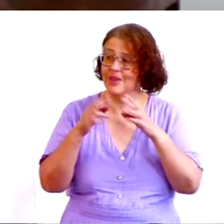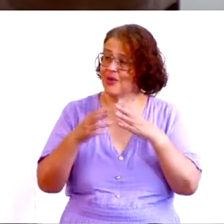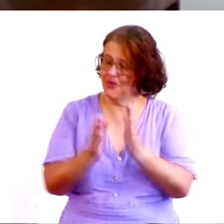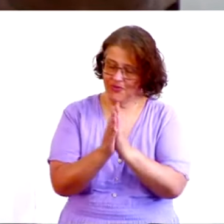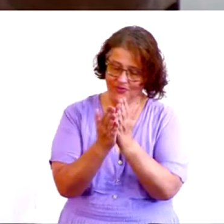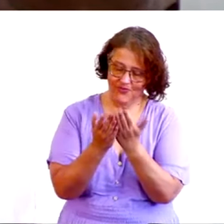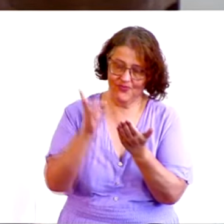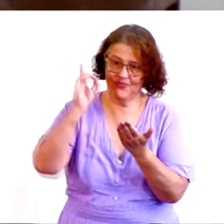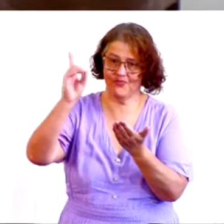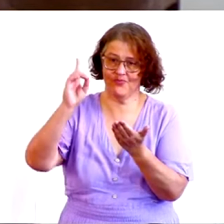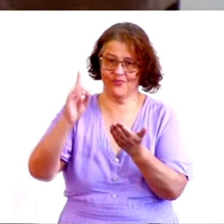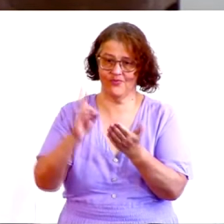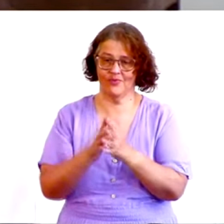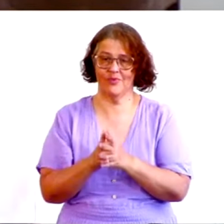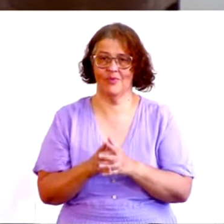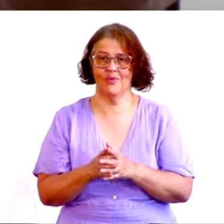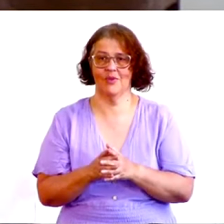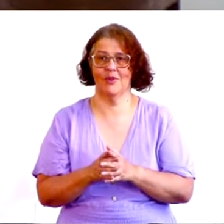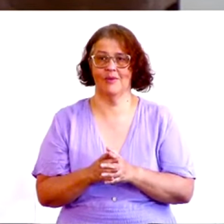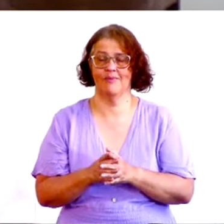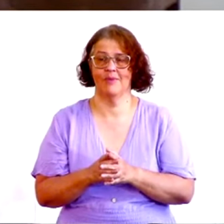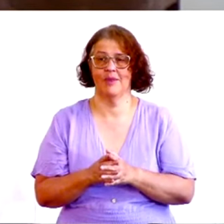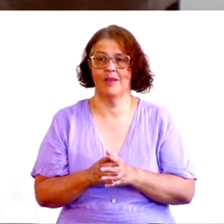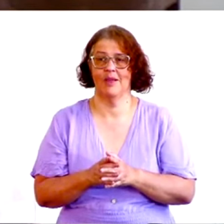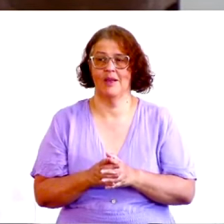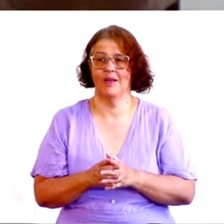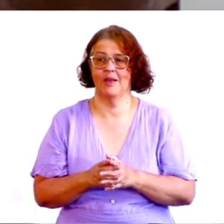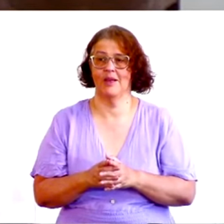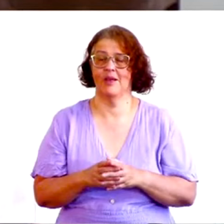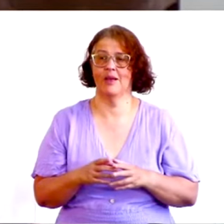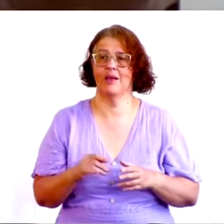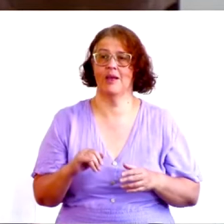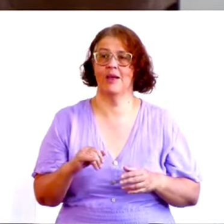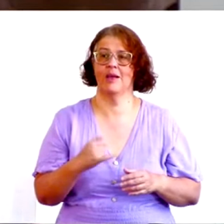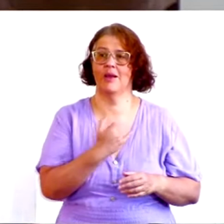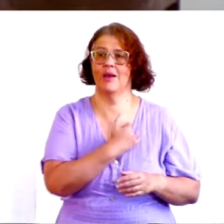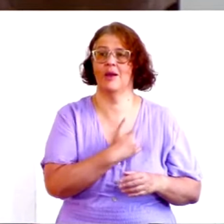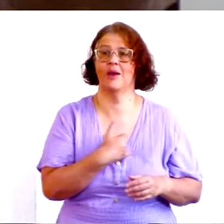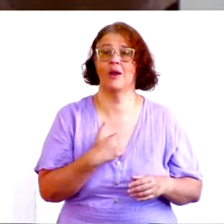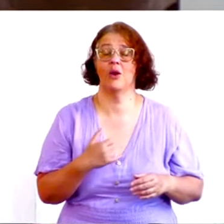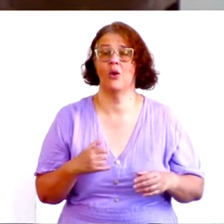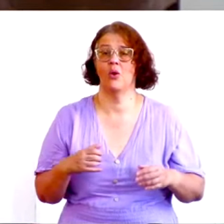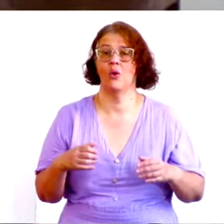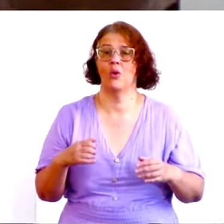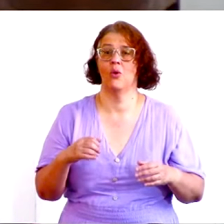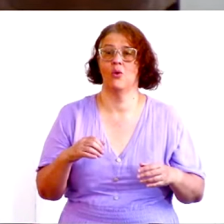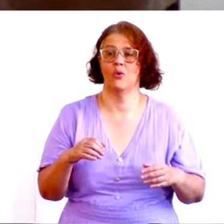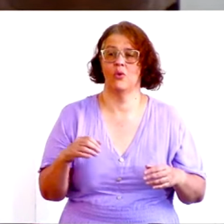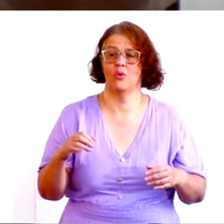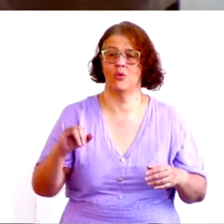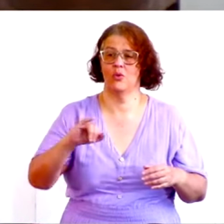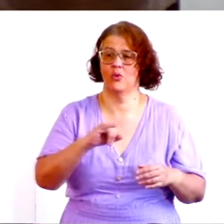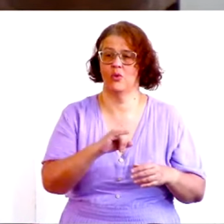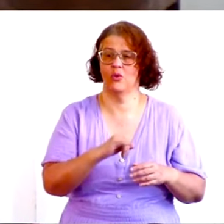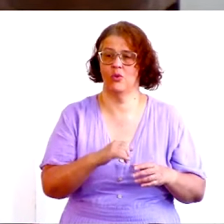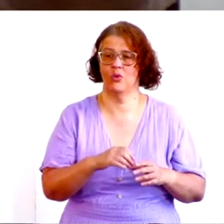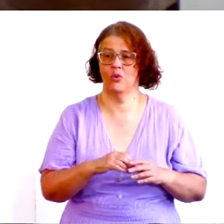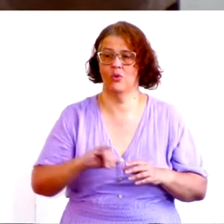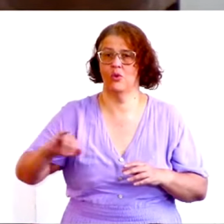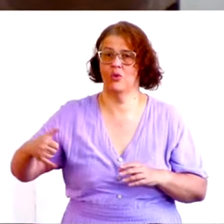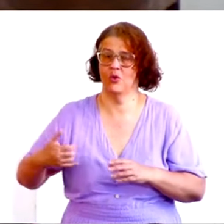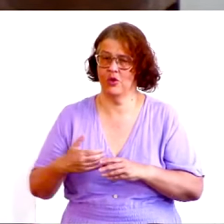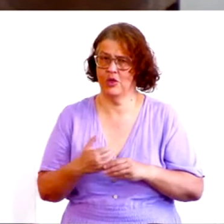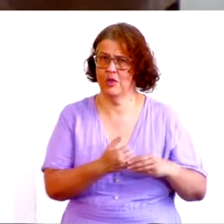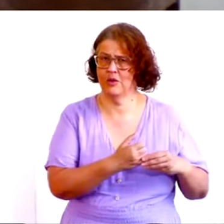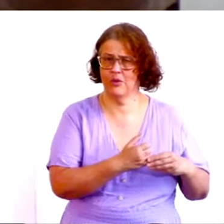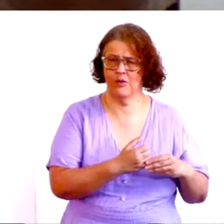o susto de Jericó Começou quando ele souberam que havia um povo no deserto que estava vindo na sua direção